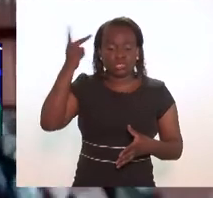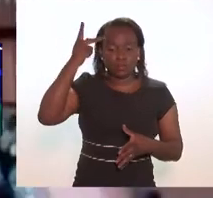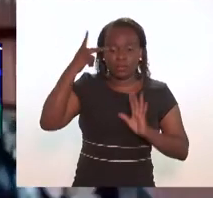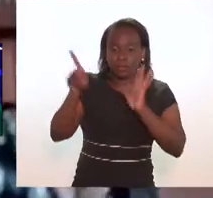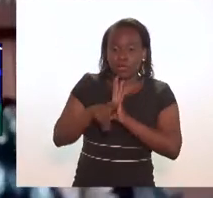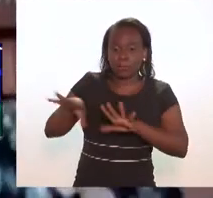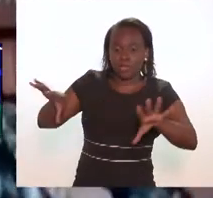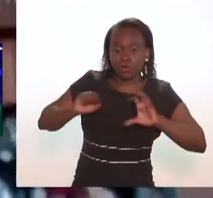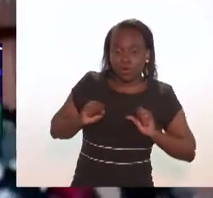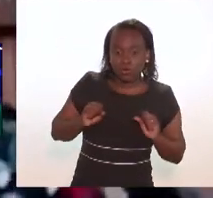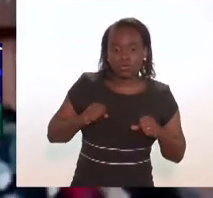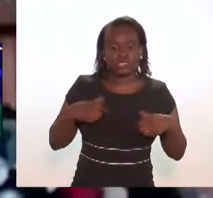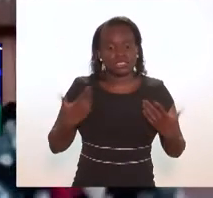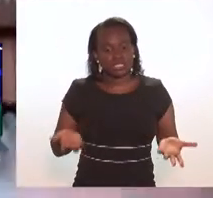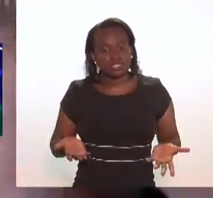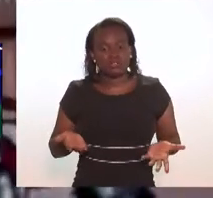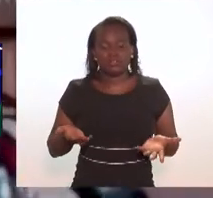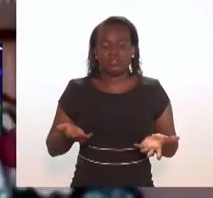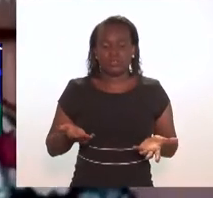Paulo. Então, não vamos